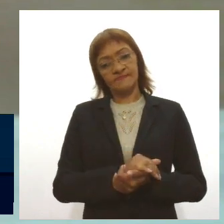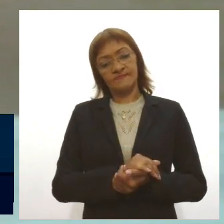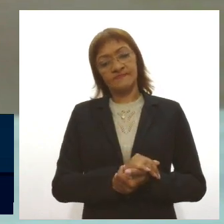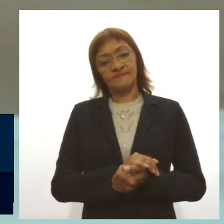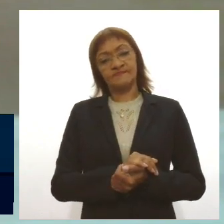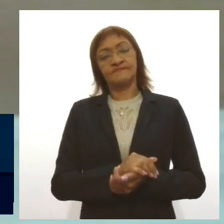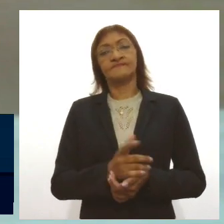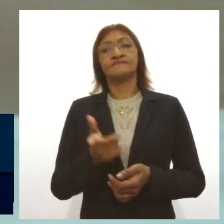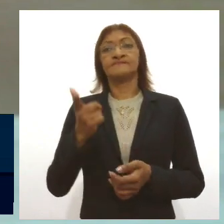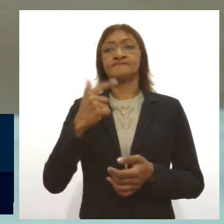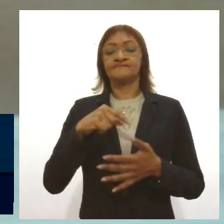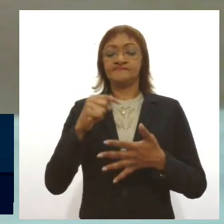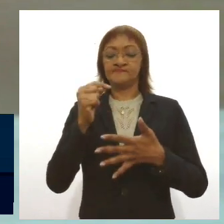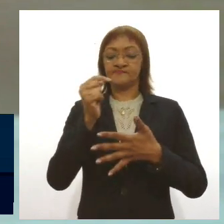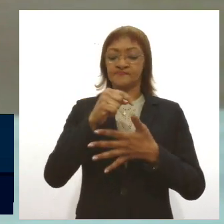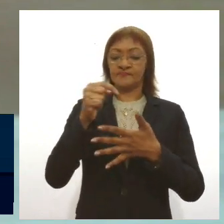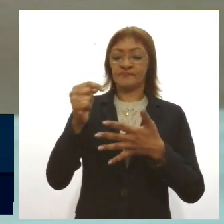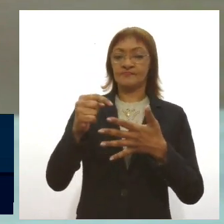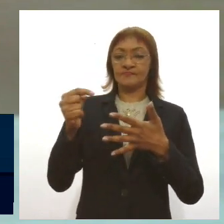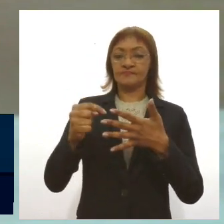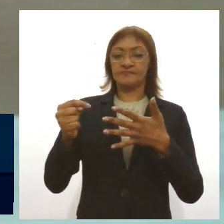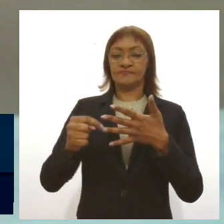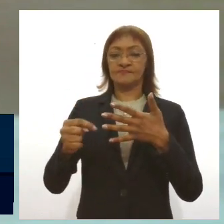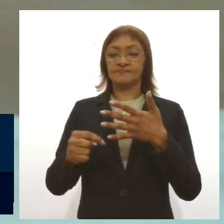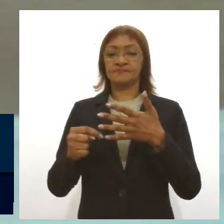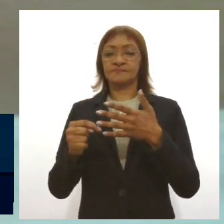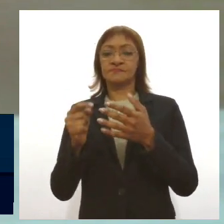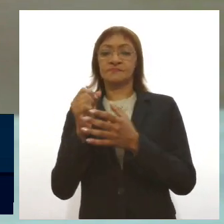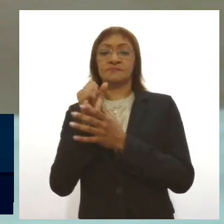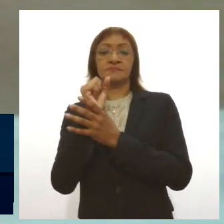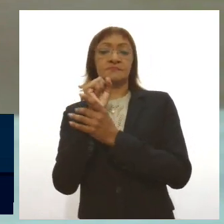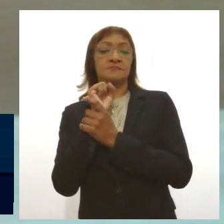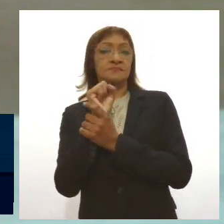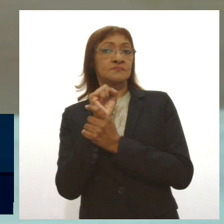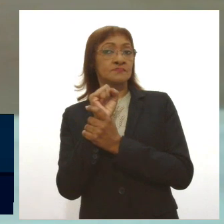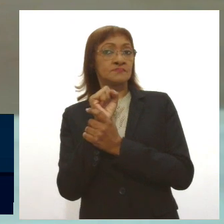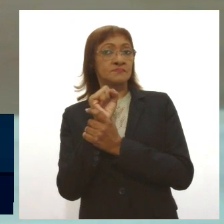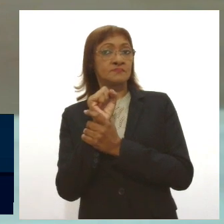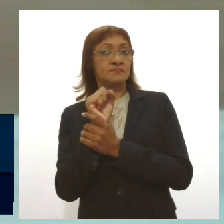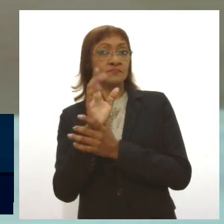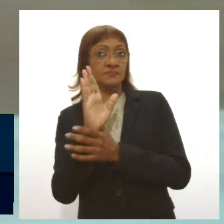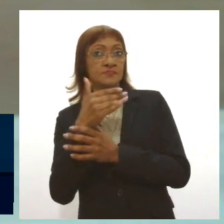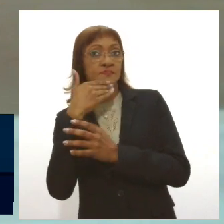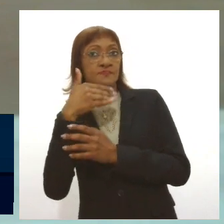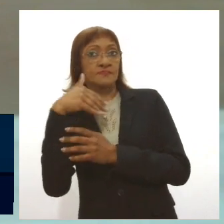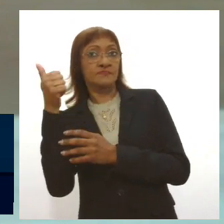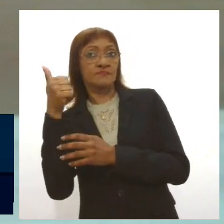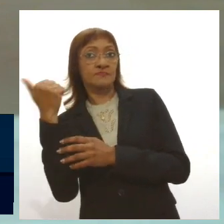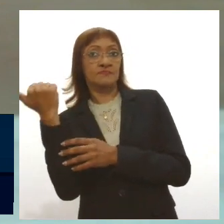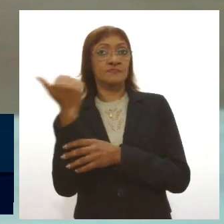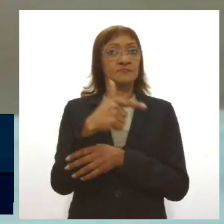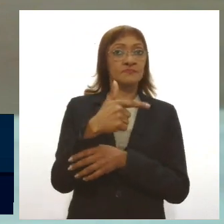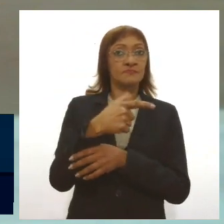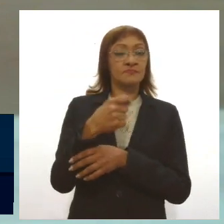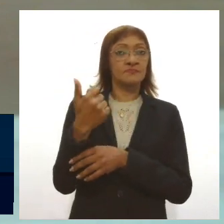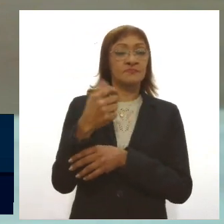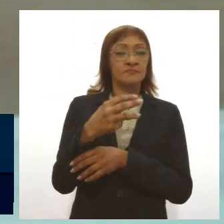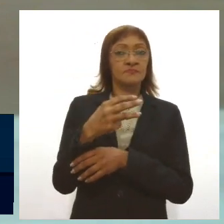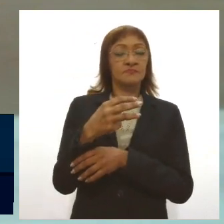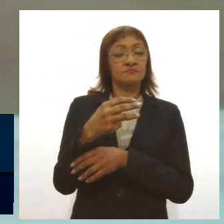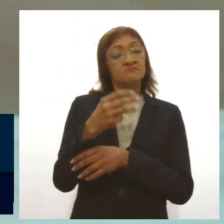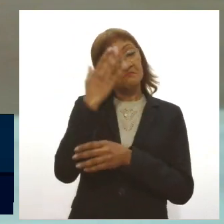né, pontuar se a nossa segurança hídrica realmente já está em um estágio melhor do que o ano 2013, eu acredito que